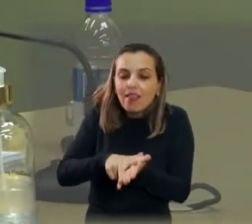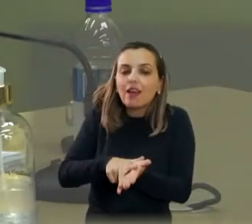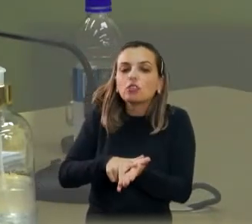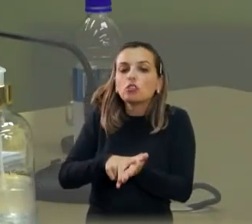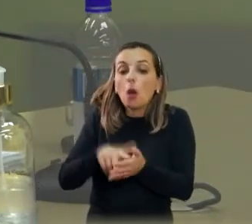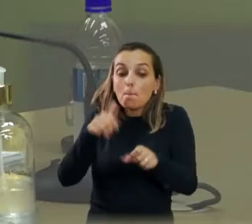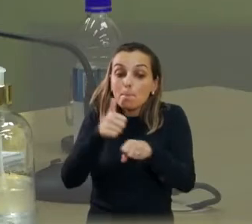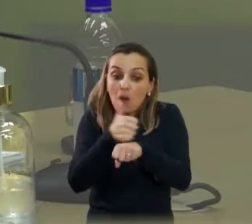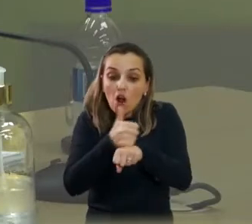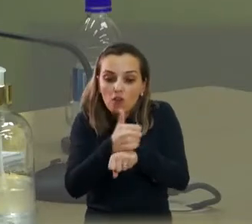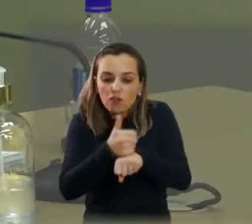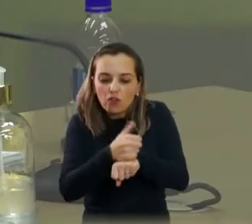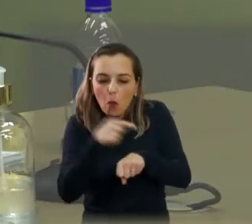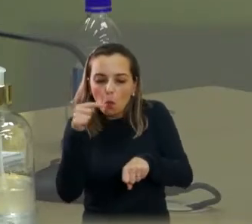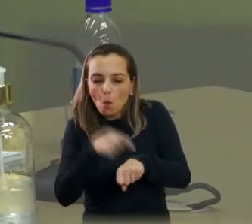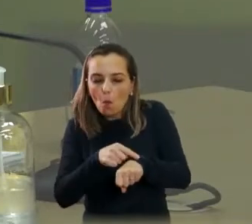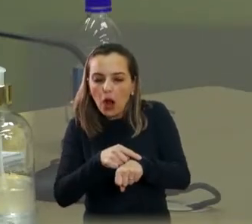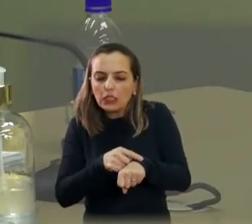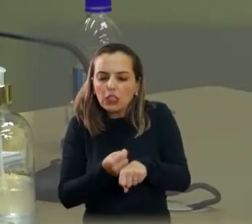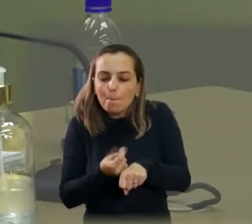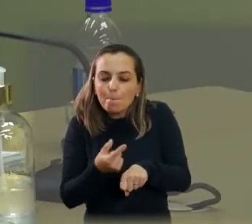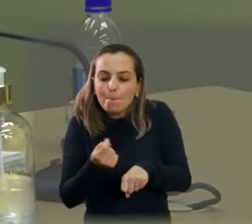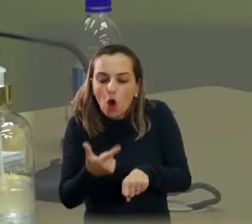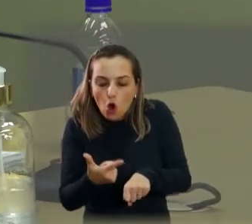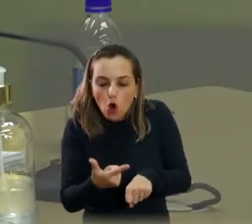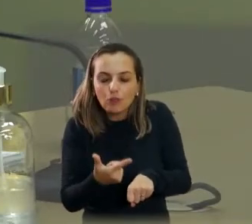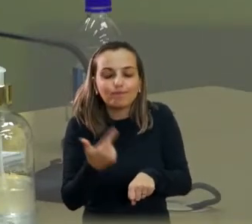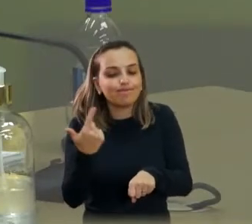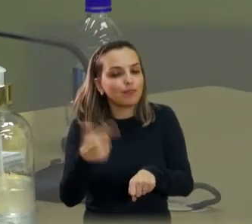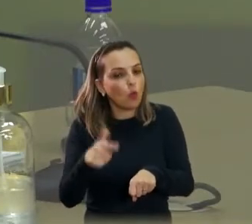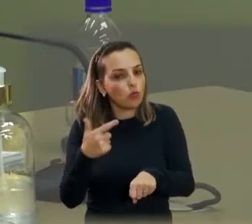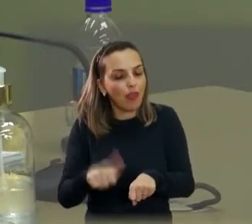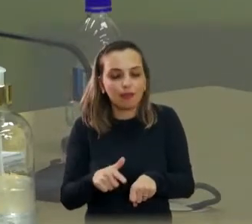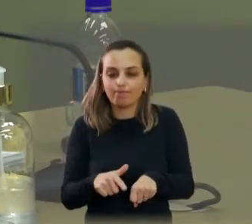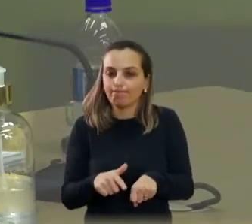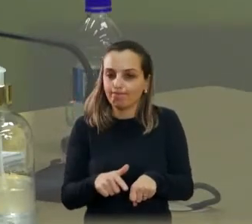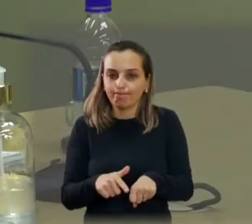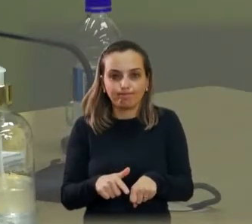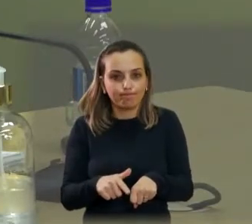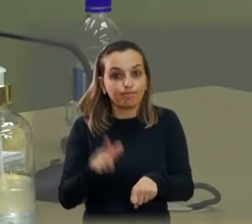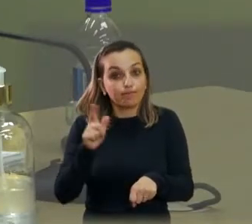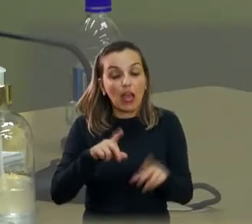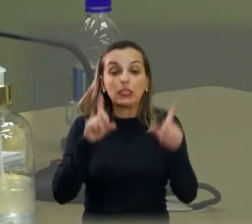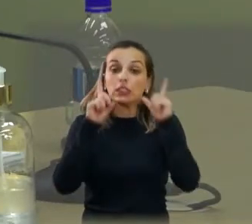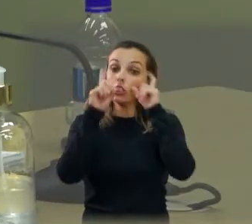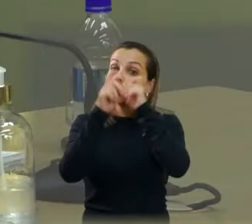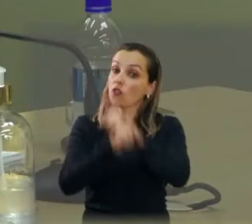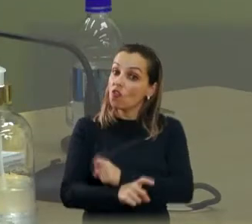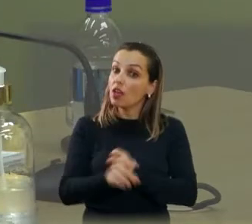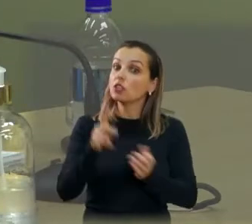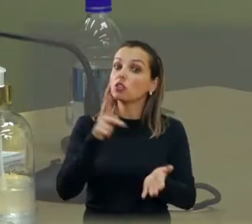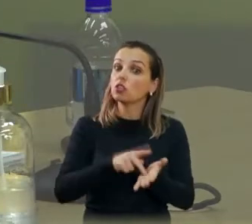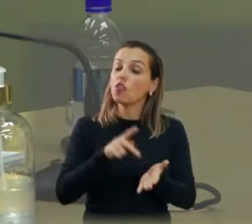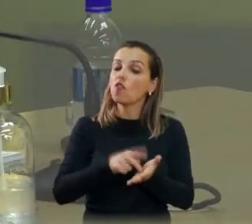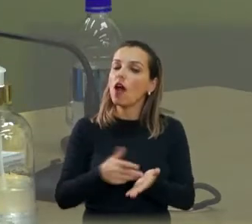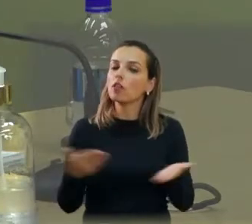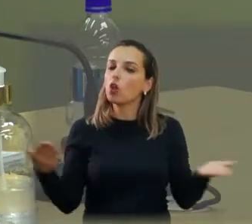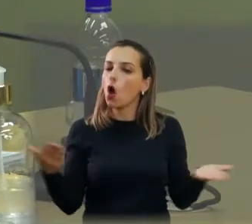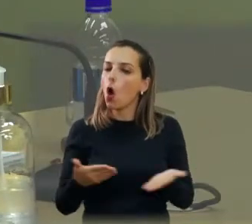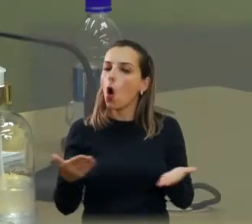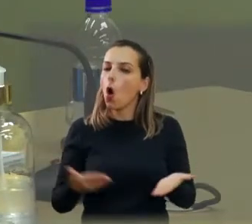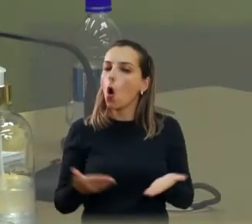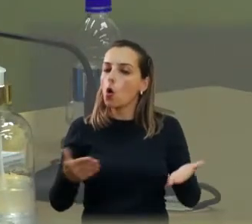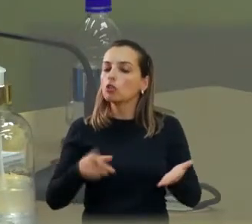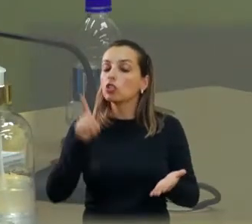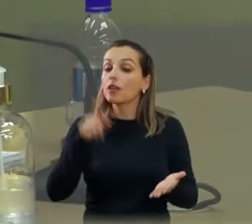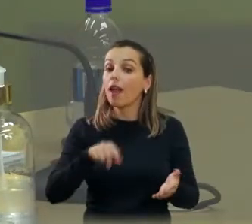profissional é um profissional que tem muito pouco no mercado, né? Então, a grande dificuldade nossa hoje no hospital de